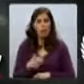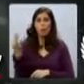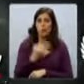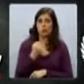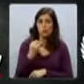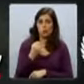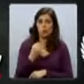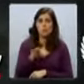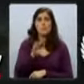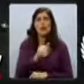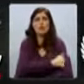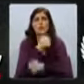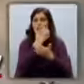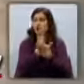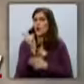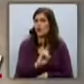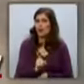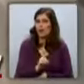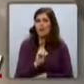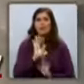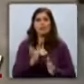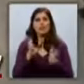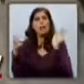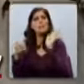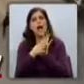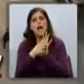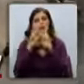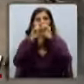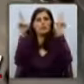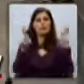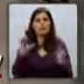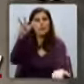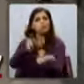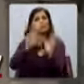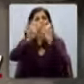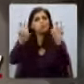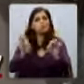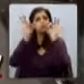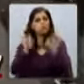é muito mais do que uma cidade. É já uma marca internacionalmente reconhecida.